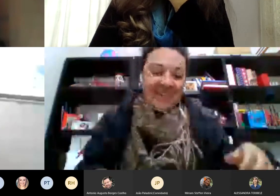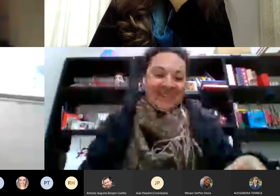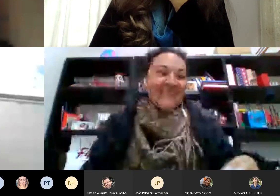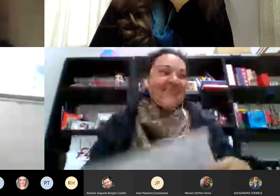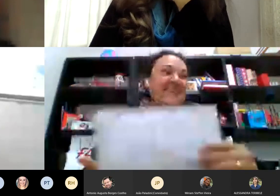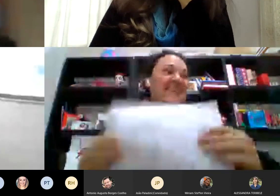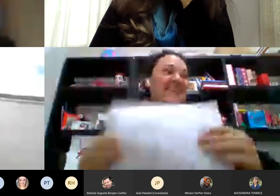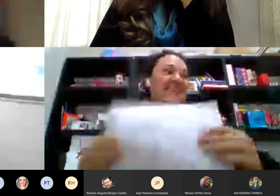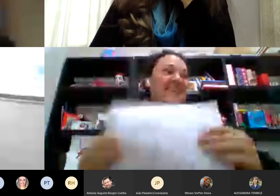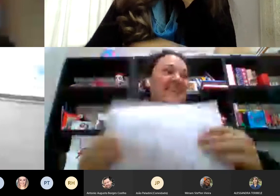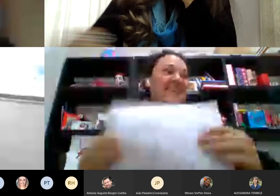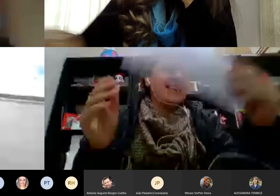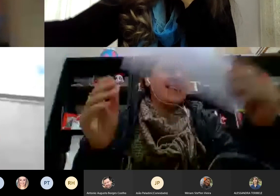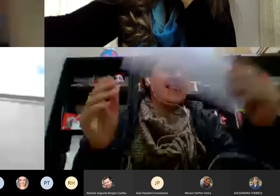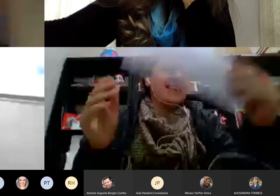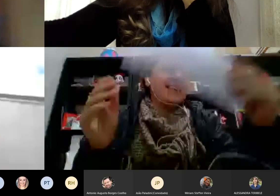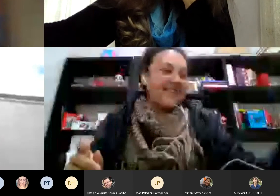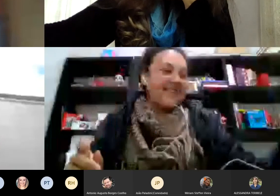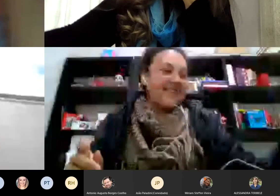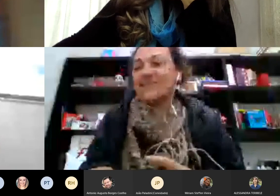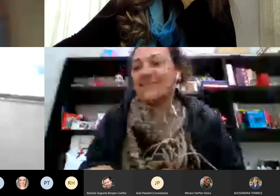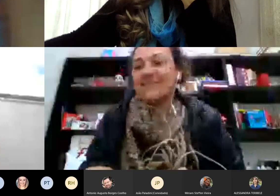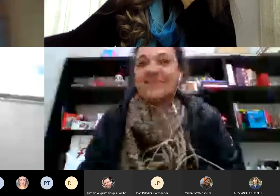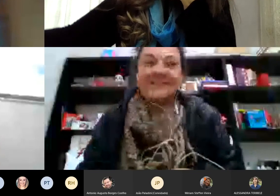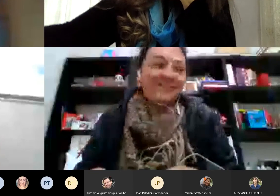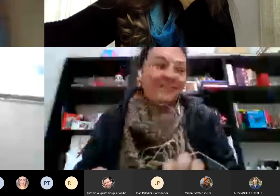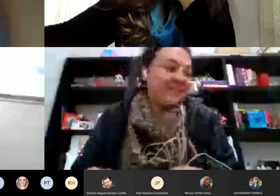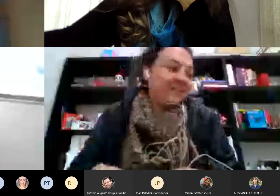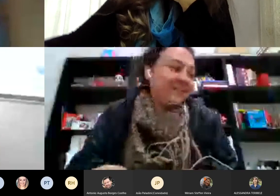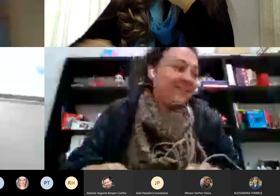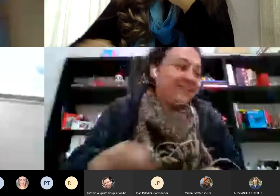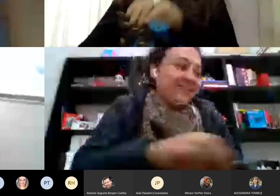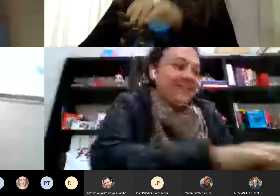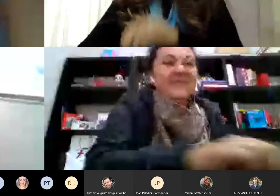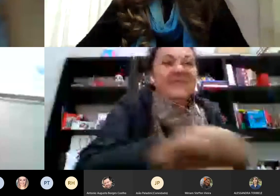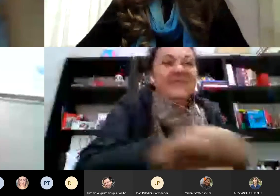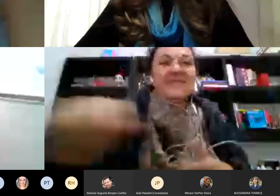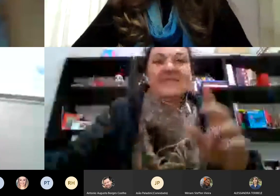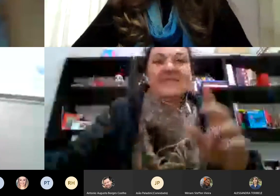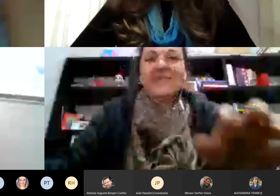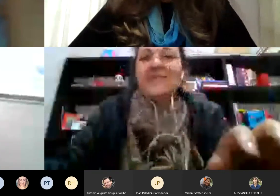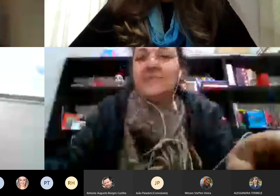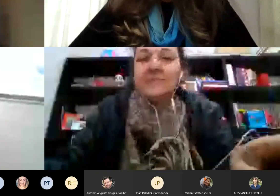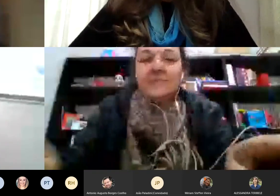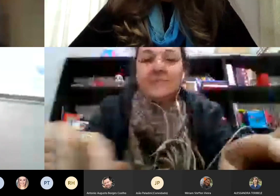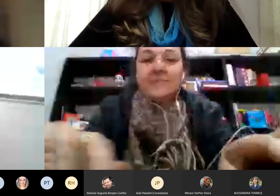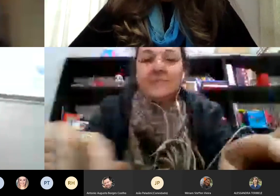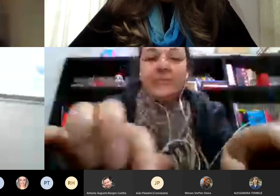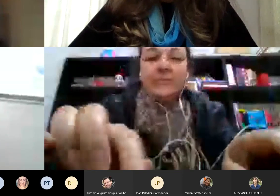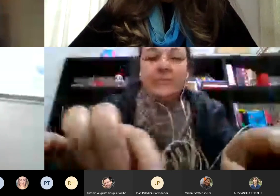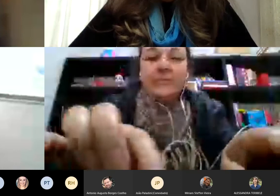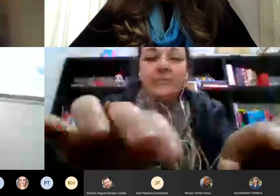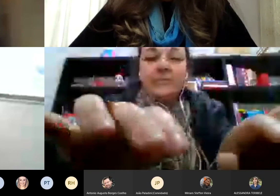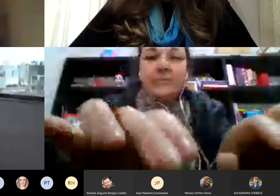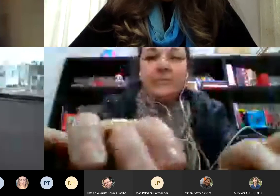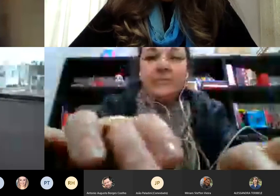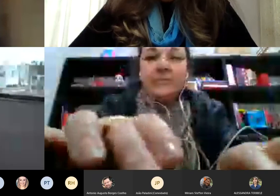Que bom. Estou bem feliz. Estou bem feliz porque vocês estão felizes e vocês gostaram. Isso, para mim, é o importante. E bora